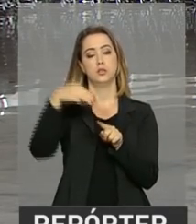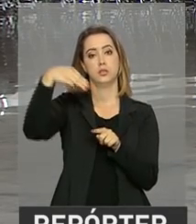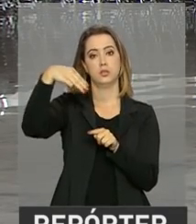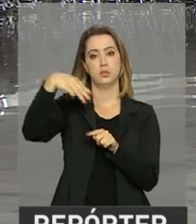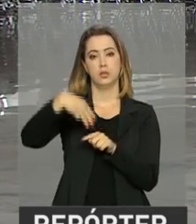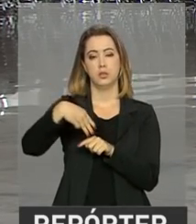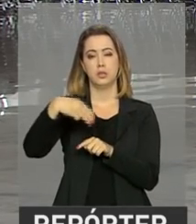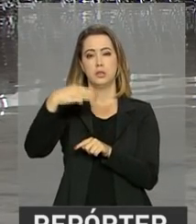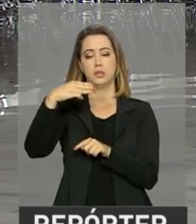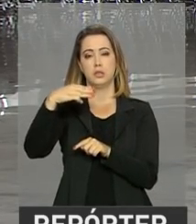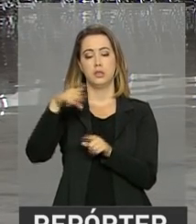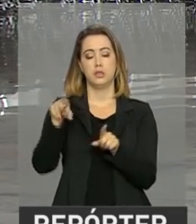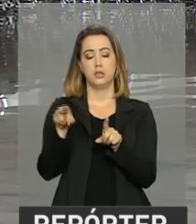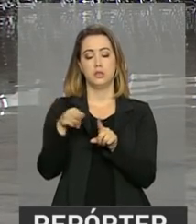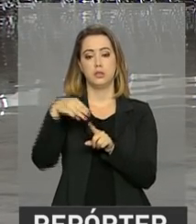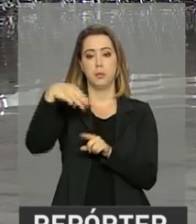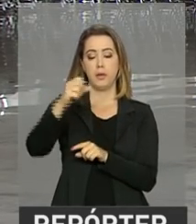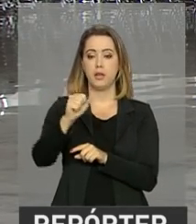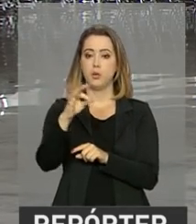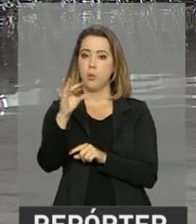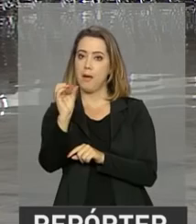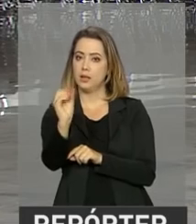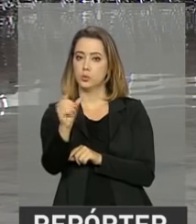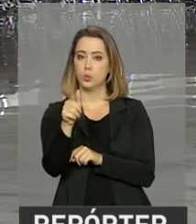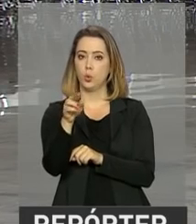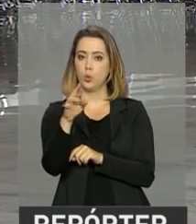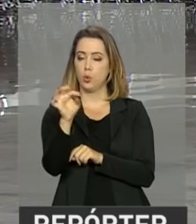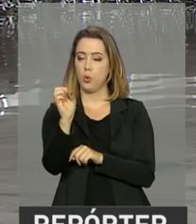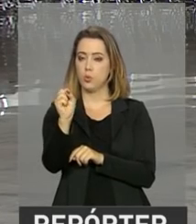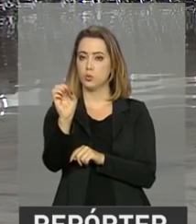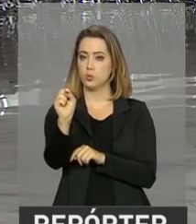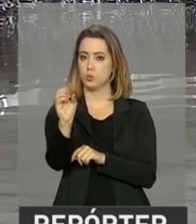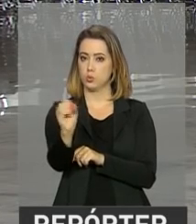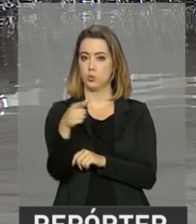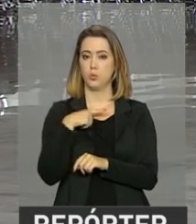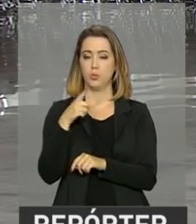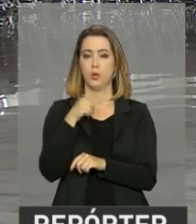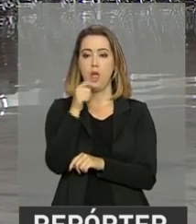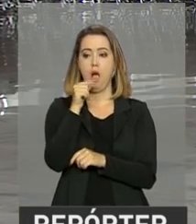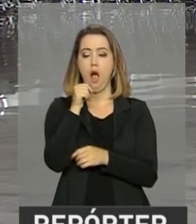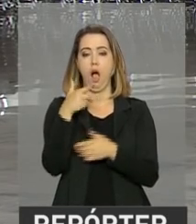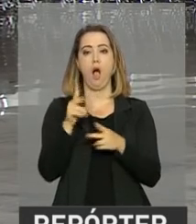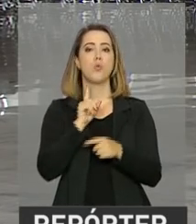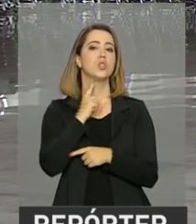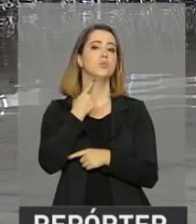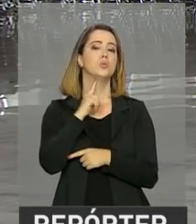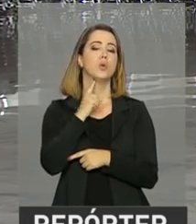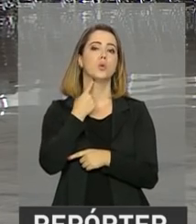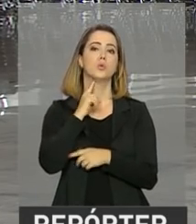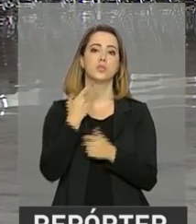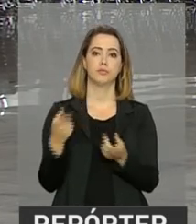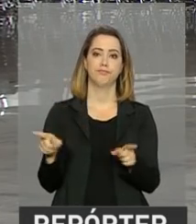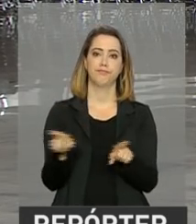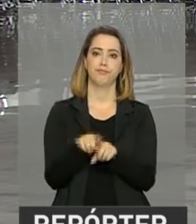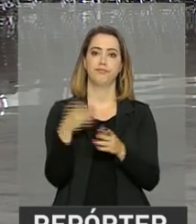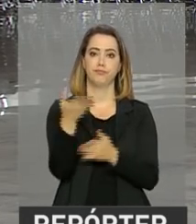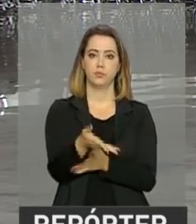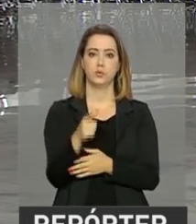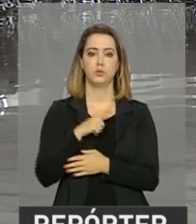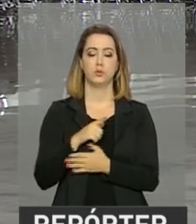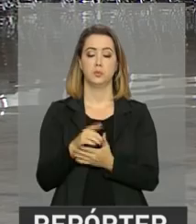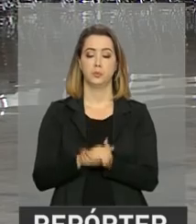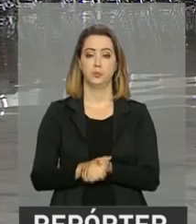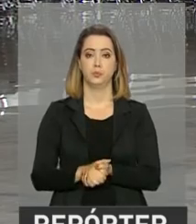mato grosso devido à contaminação de água que abastecem as é que abastece a cidade que fica na região do